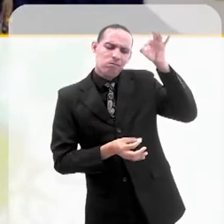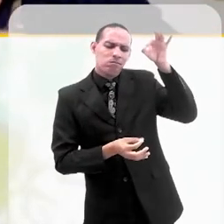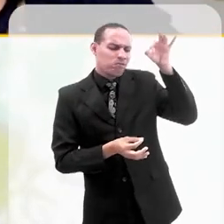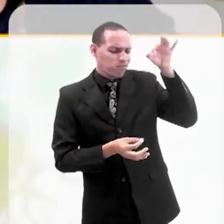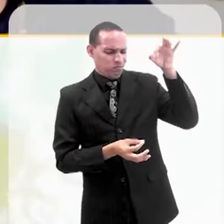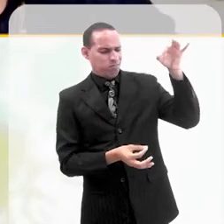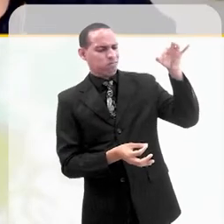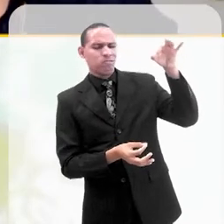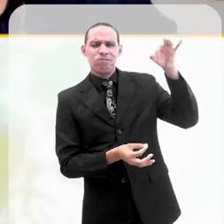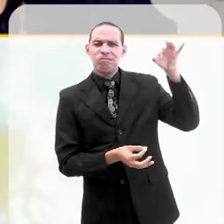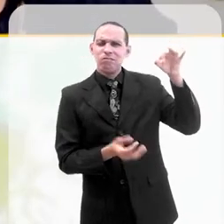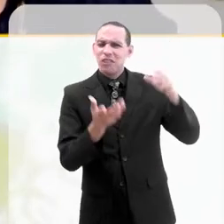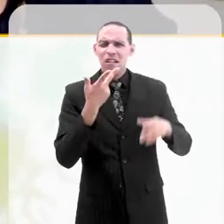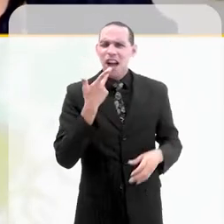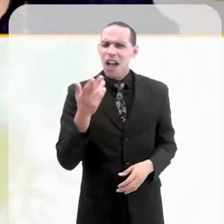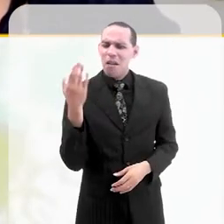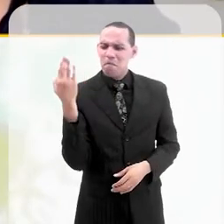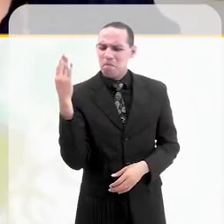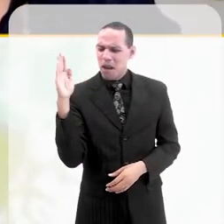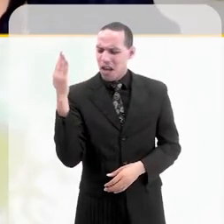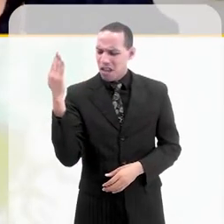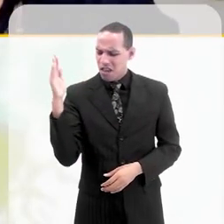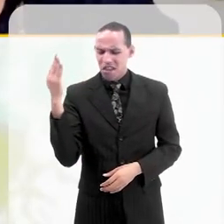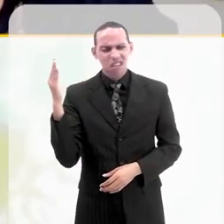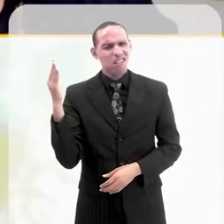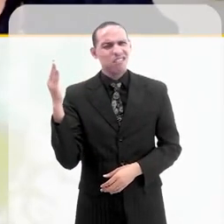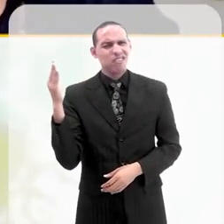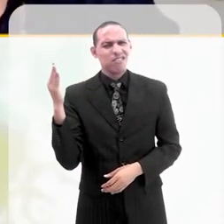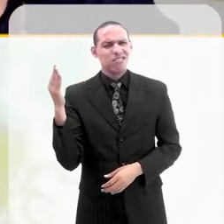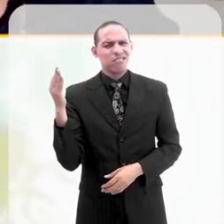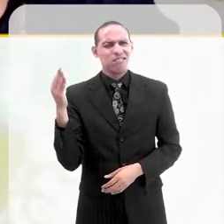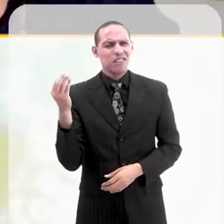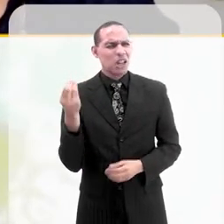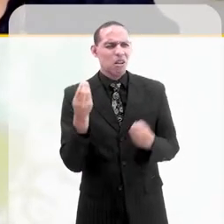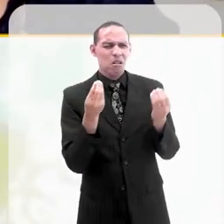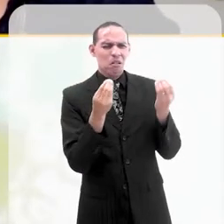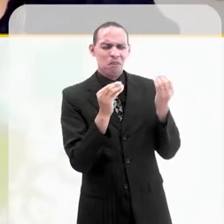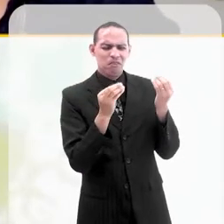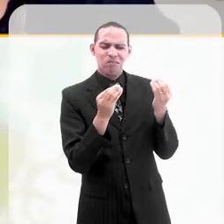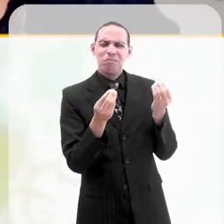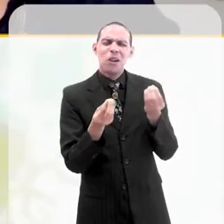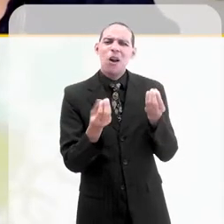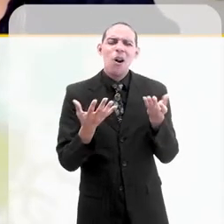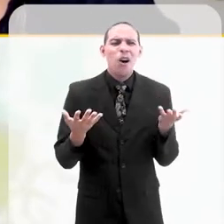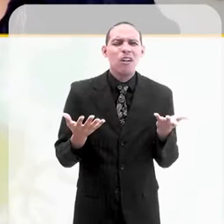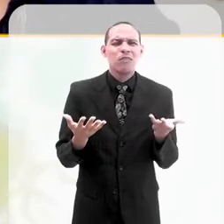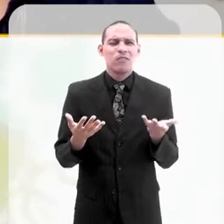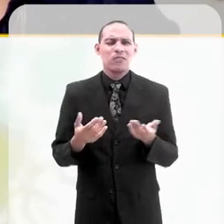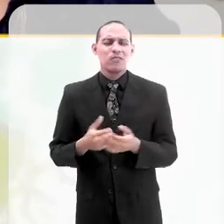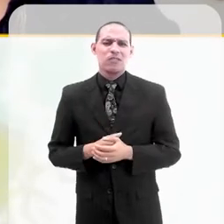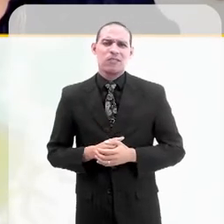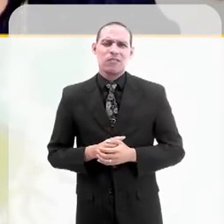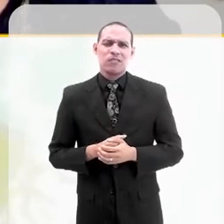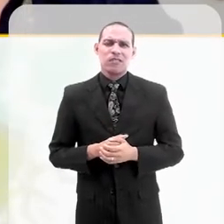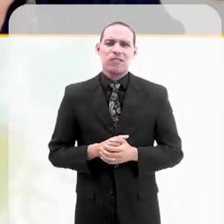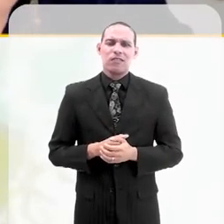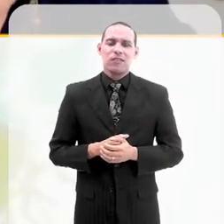como é que elas, você falou de madeira, e aí é para É. colocar, enfim, como é que elas funcionam?